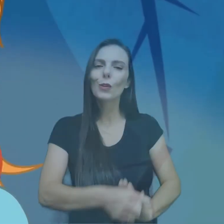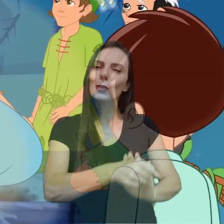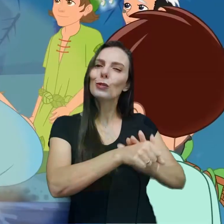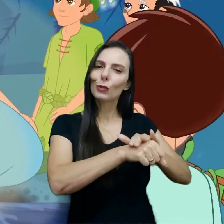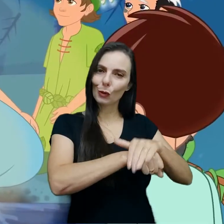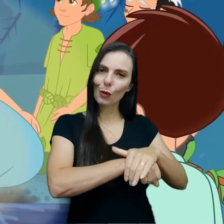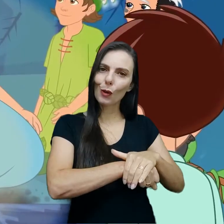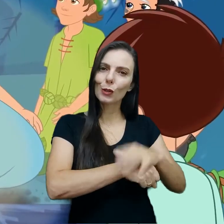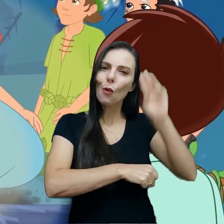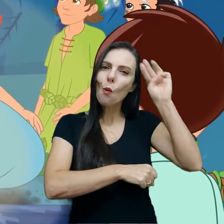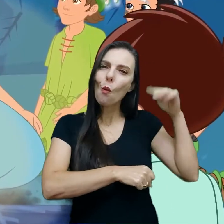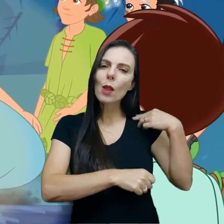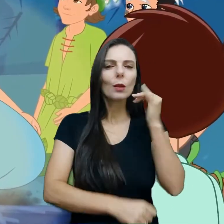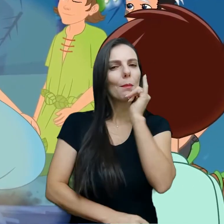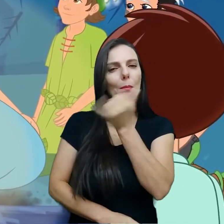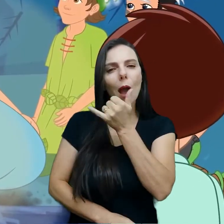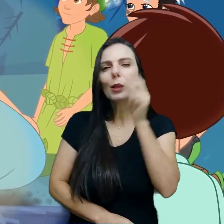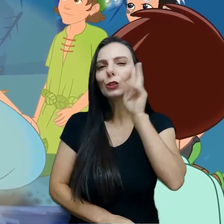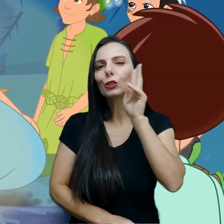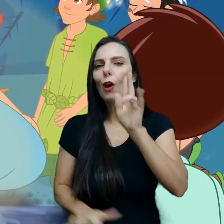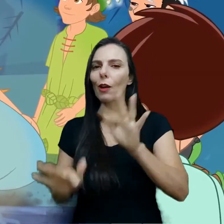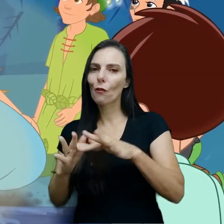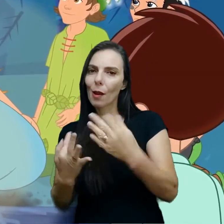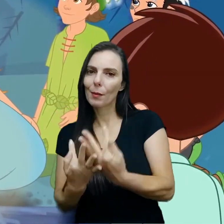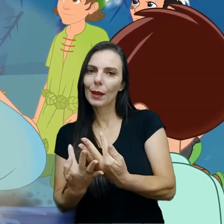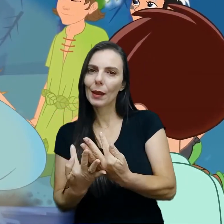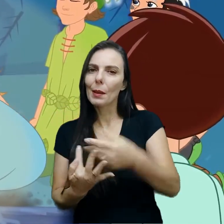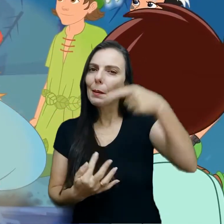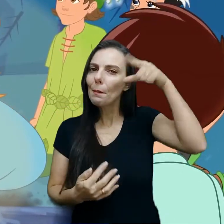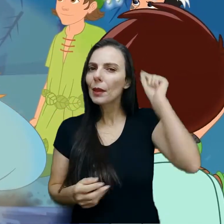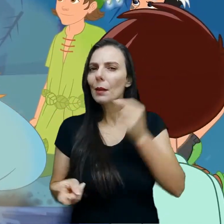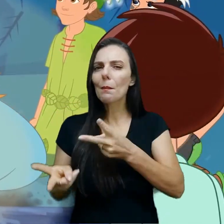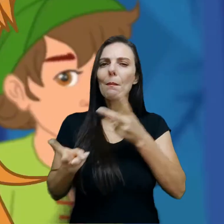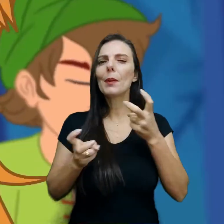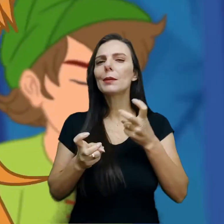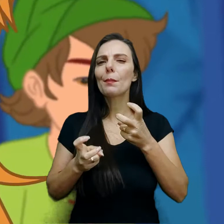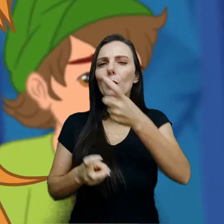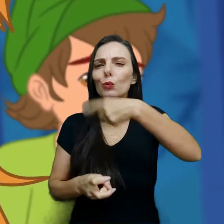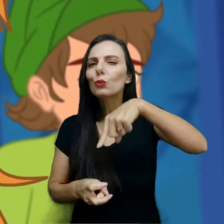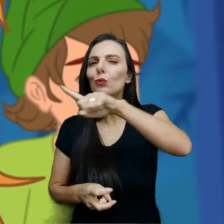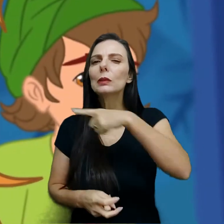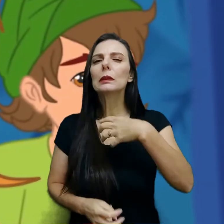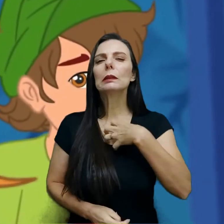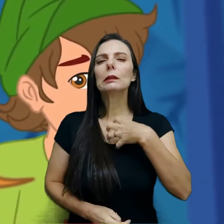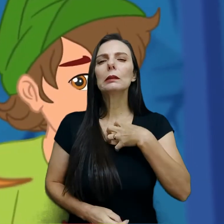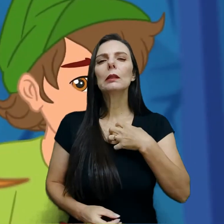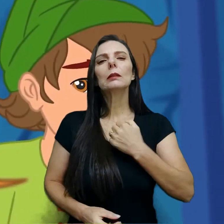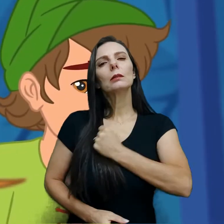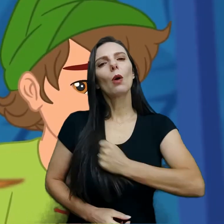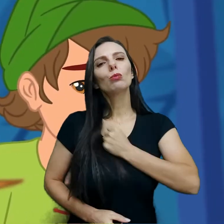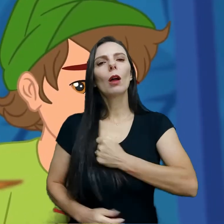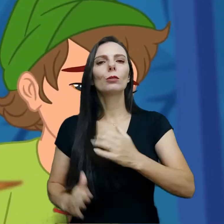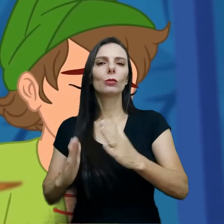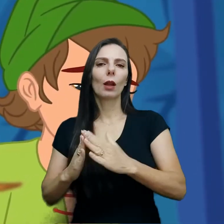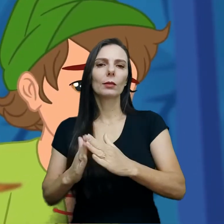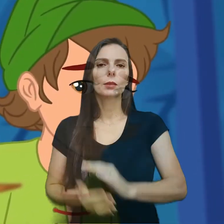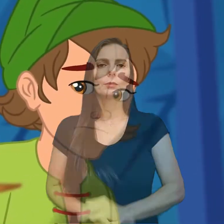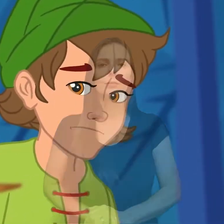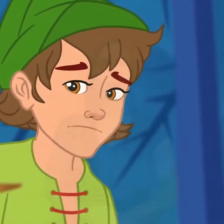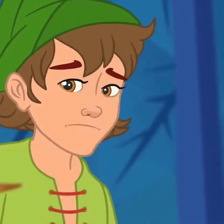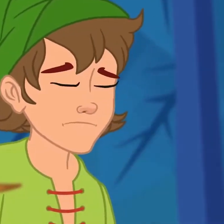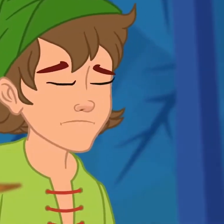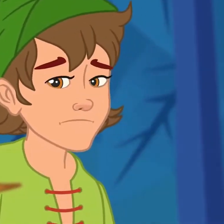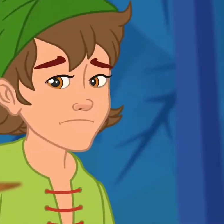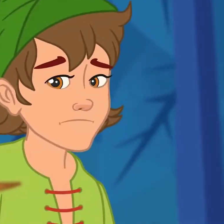Uma noite, quando Andy começou a contar a história da sua família, Peter percebeu como ela e seus irmãos sentiam falta de